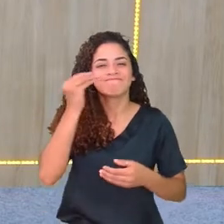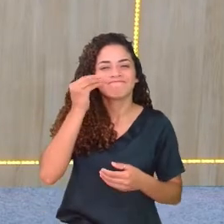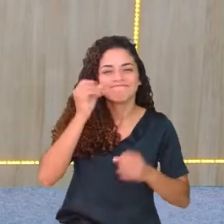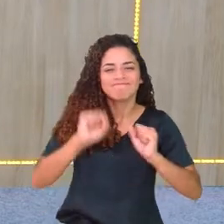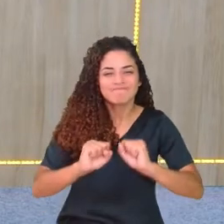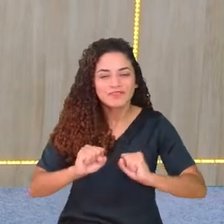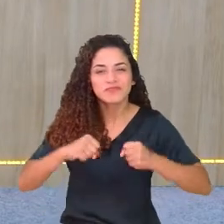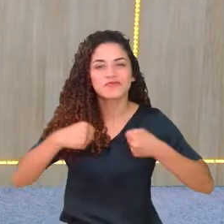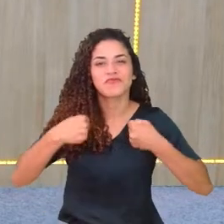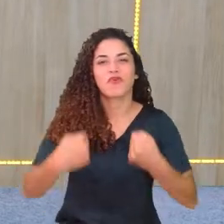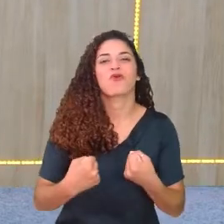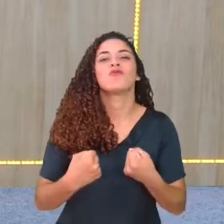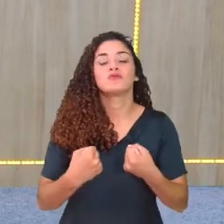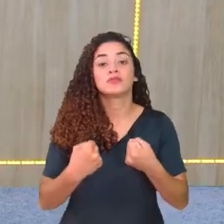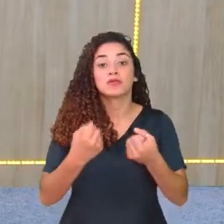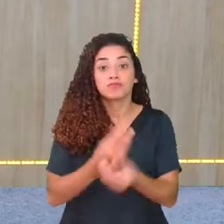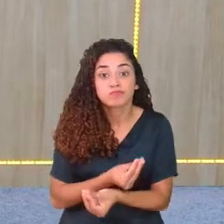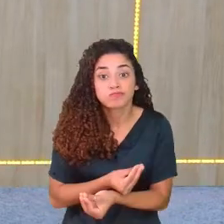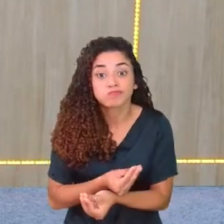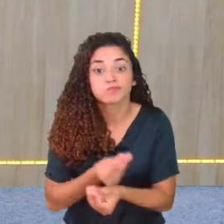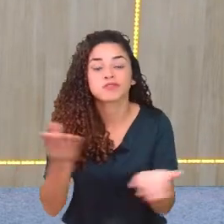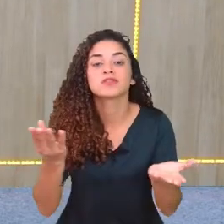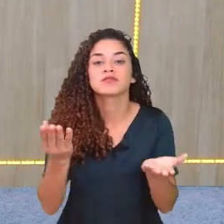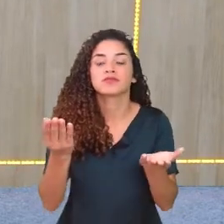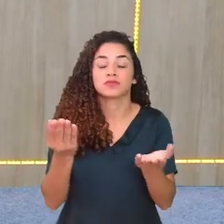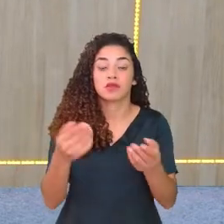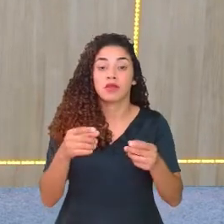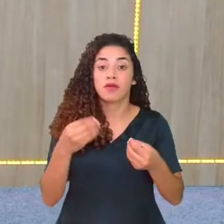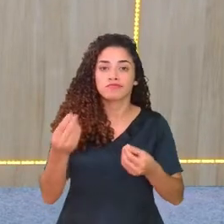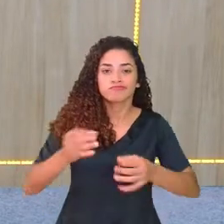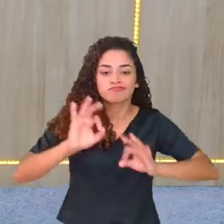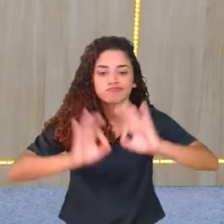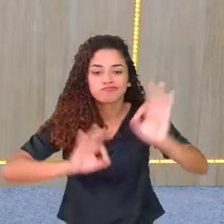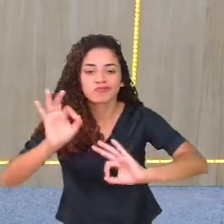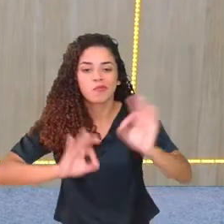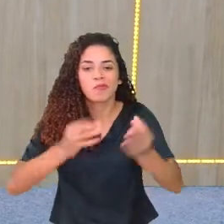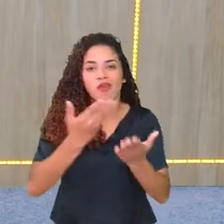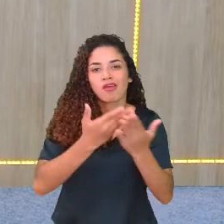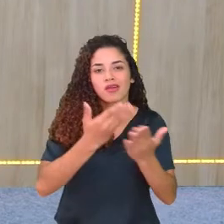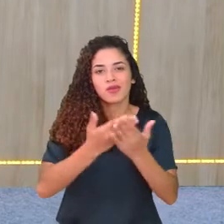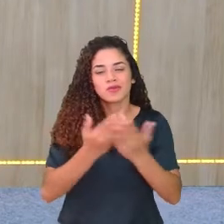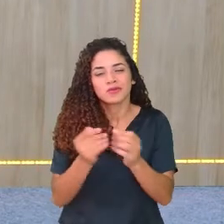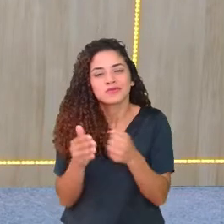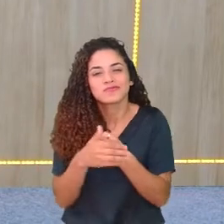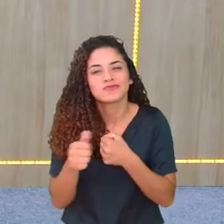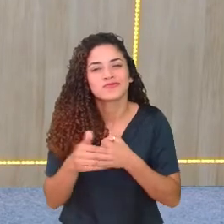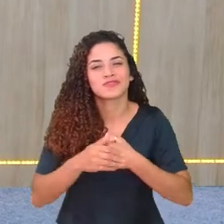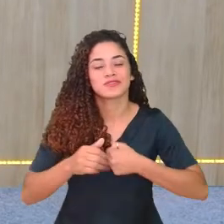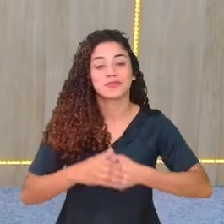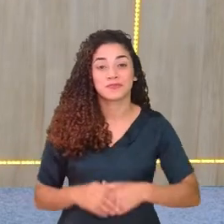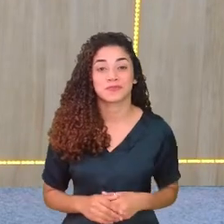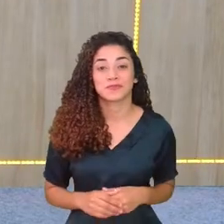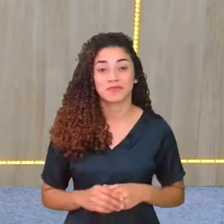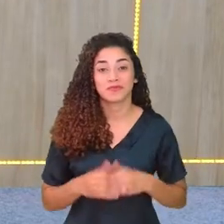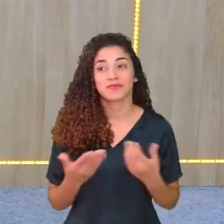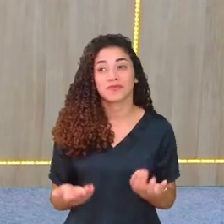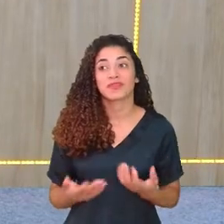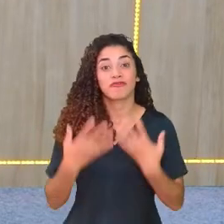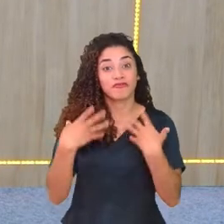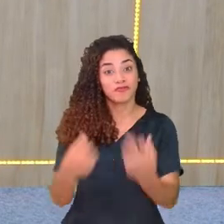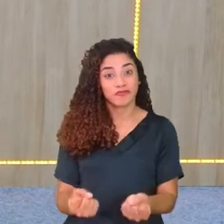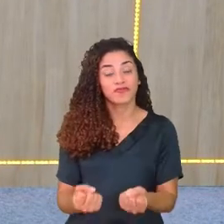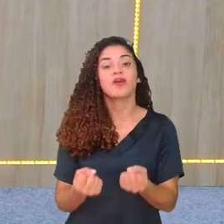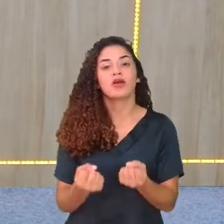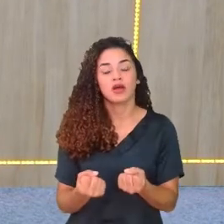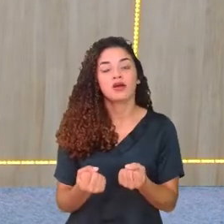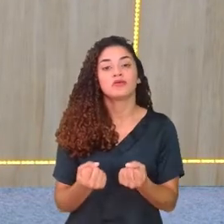se esforçando para passar a nossa aula, essa aula que nós preparamos para vocês com muito carinho. Então, vamos para